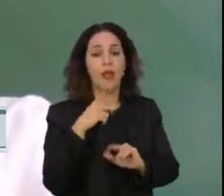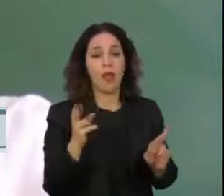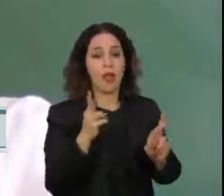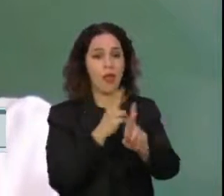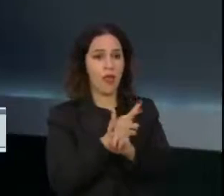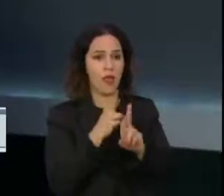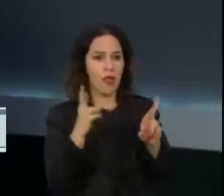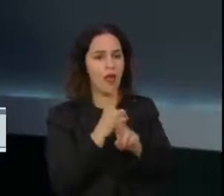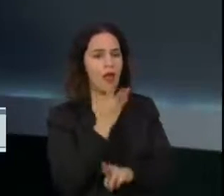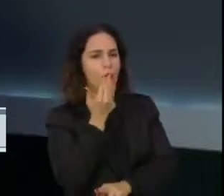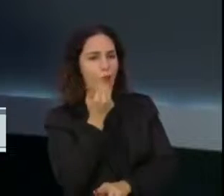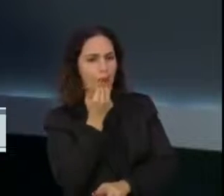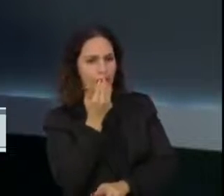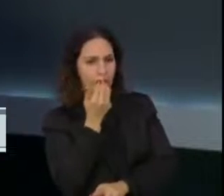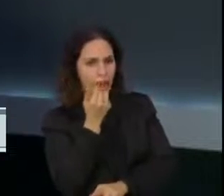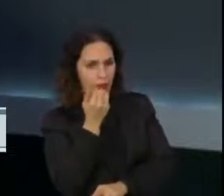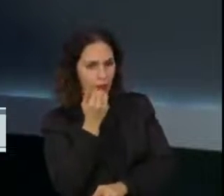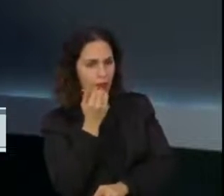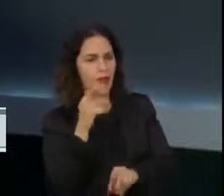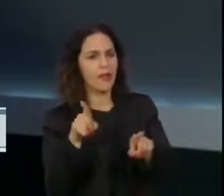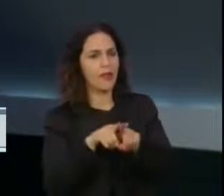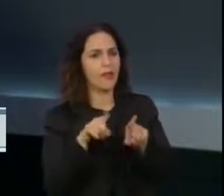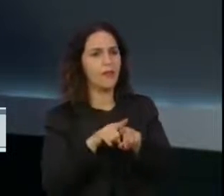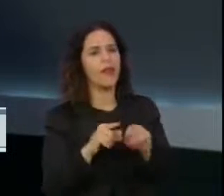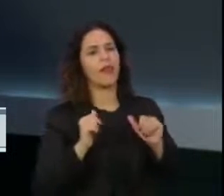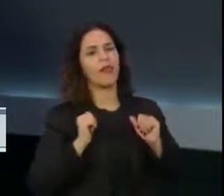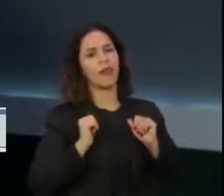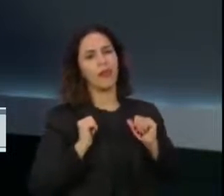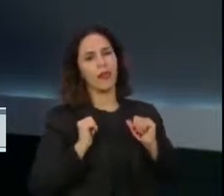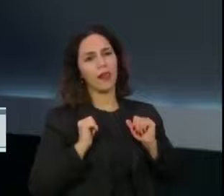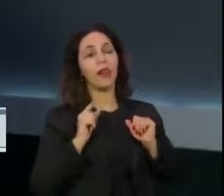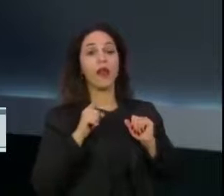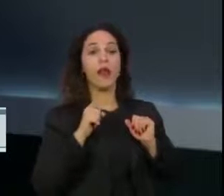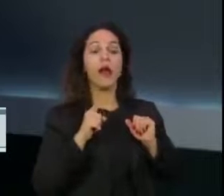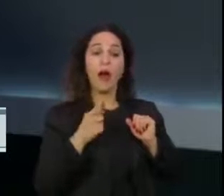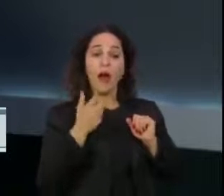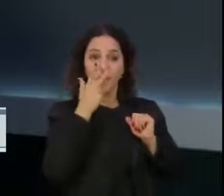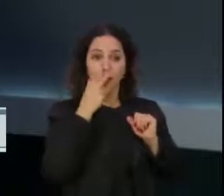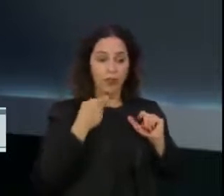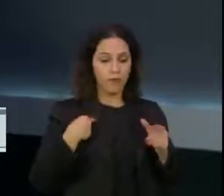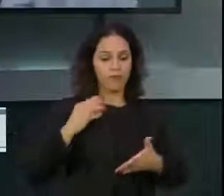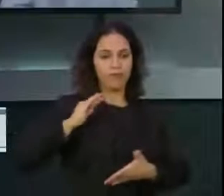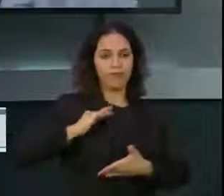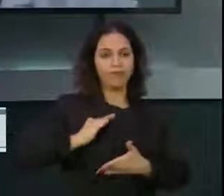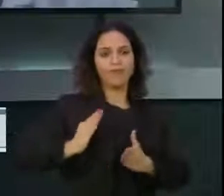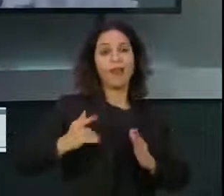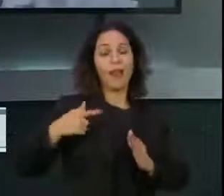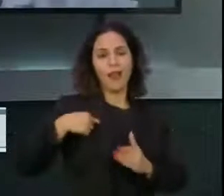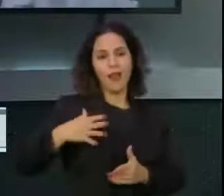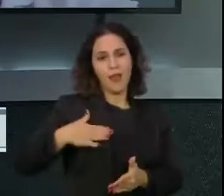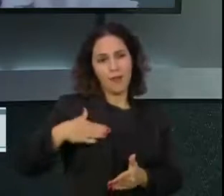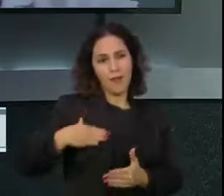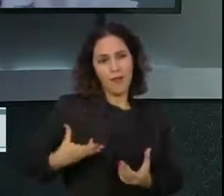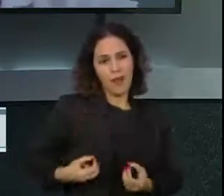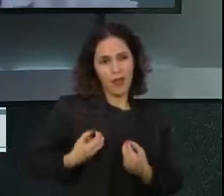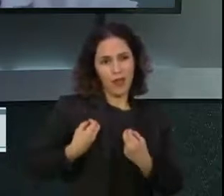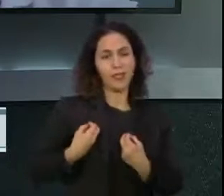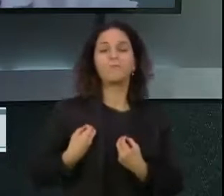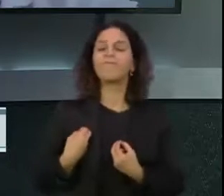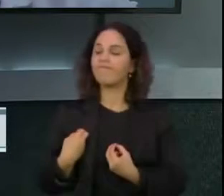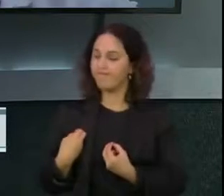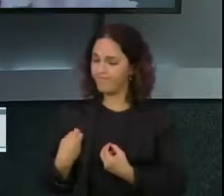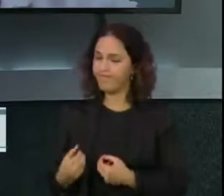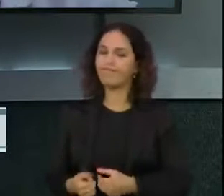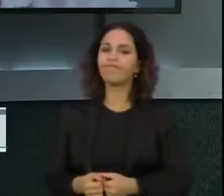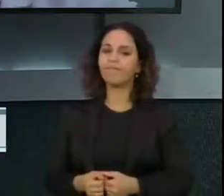da alimentação e o sedentarismo com o surgimento do câncer de mama. Sem sombra de dúvida, Joyce, isso